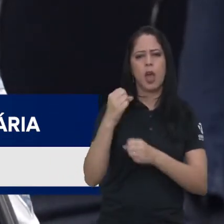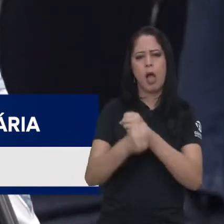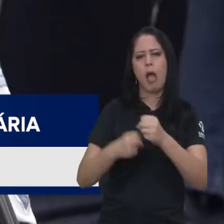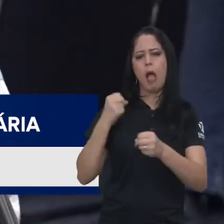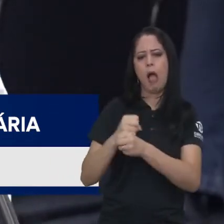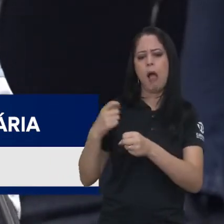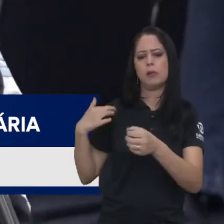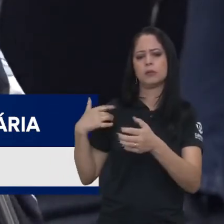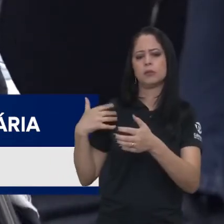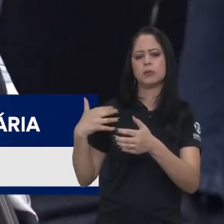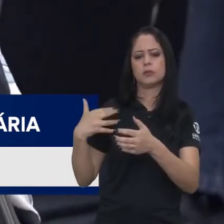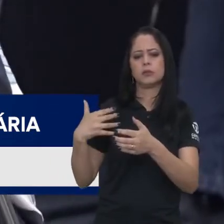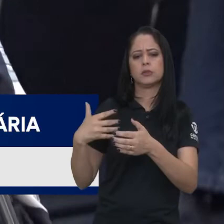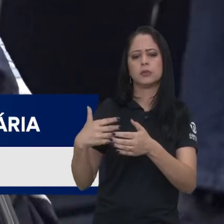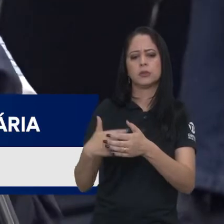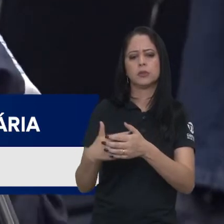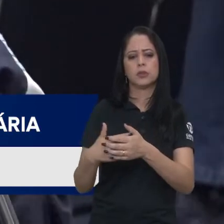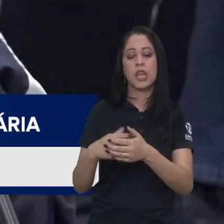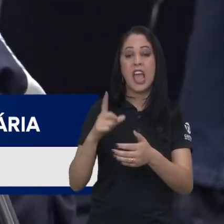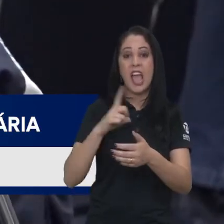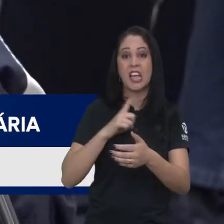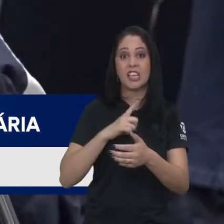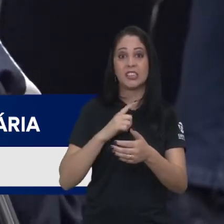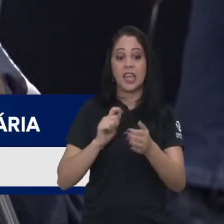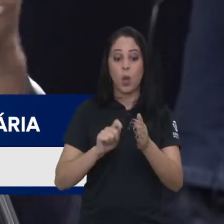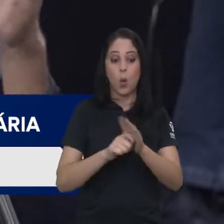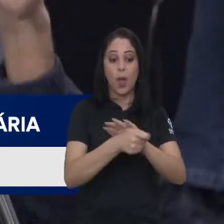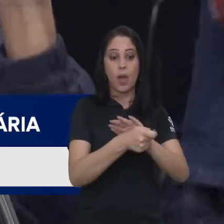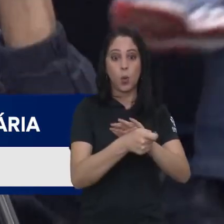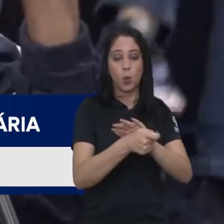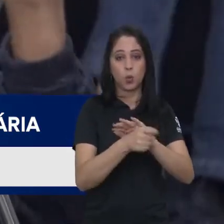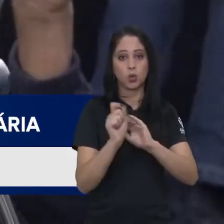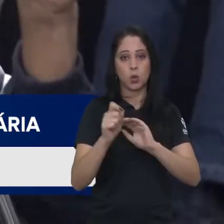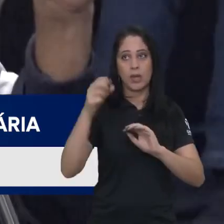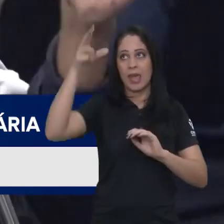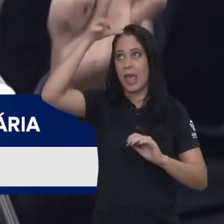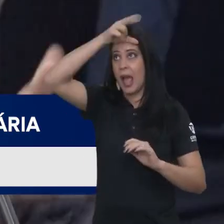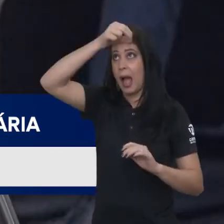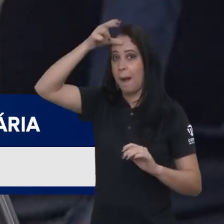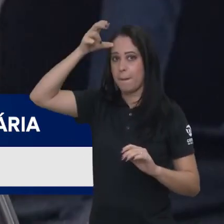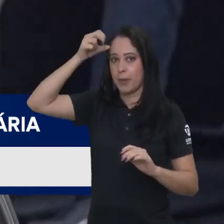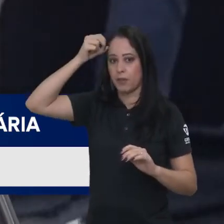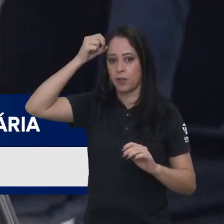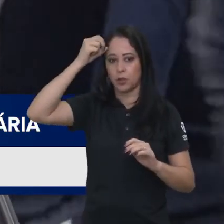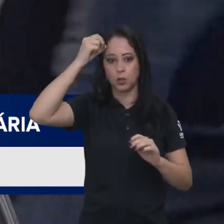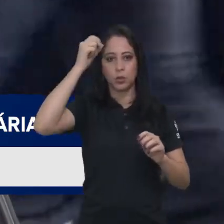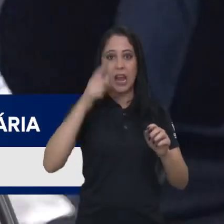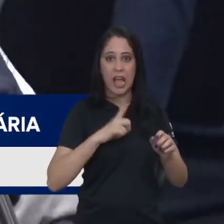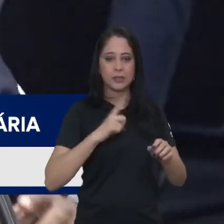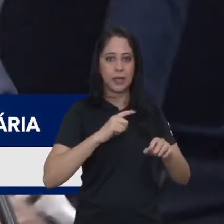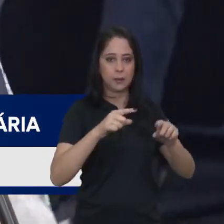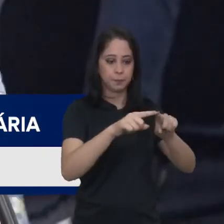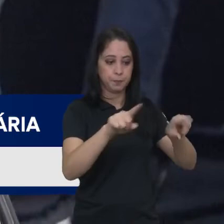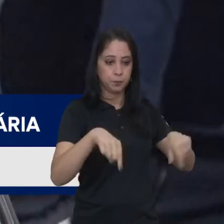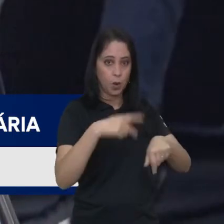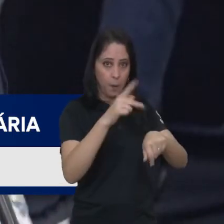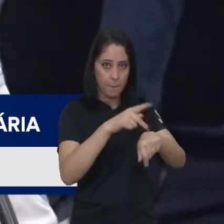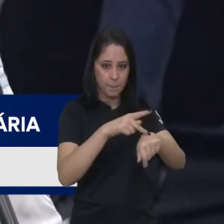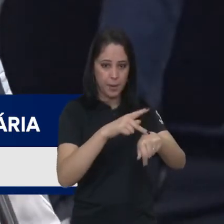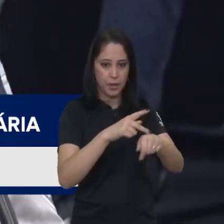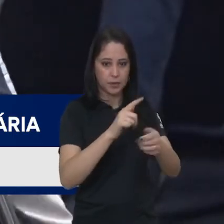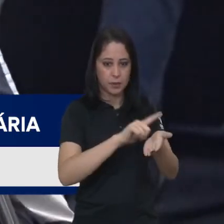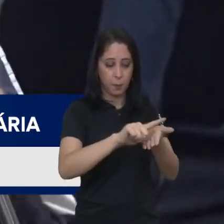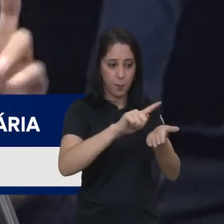anos que vem uma verba para a prefeitura limpar a valeta de pedra, a canaria de pedra lá da União,